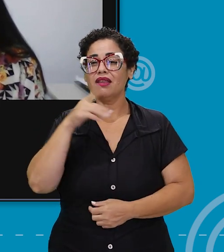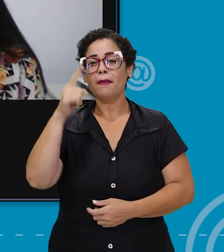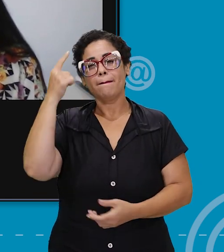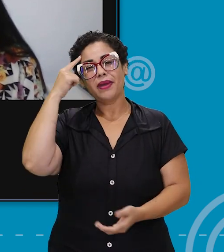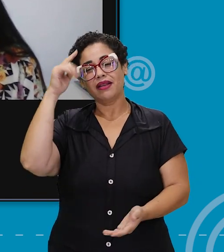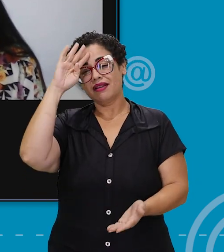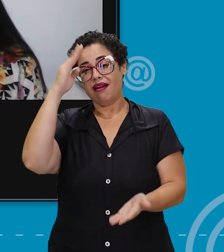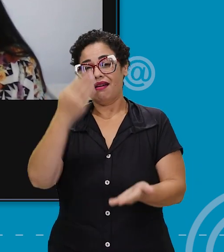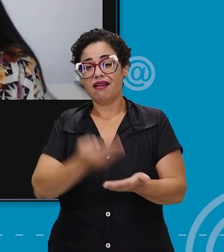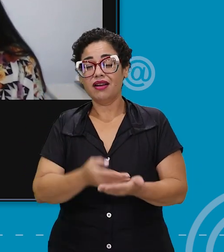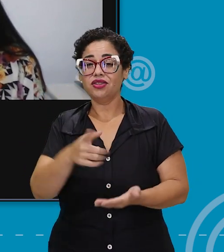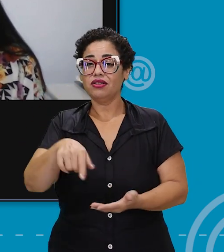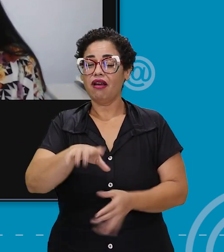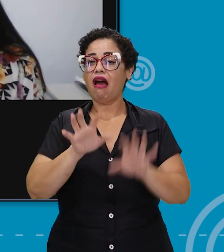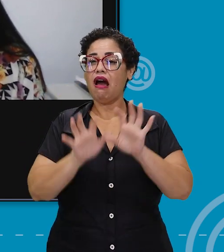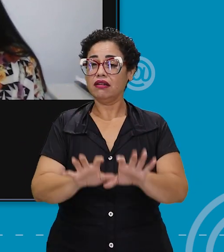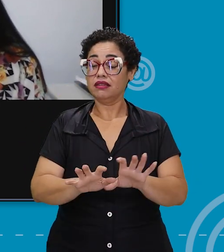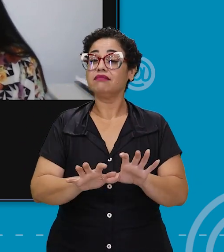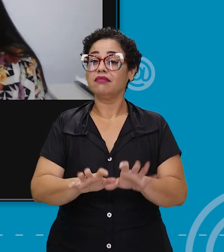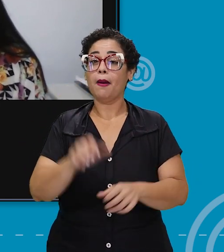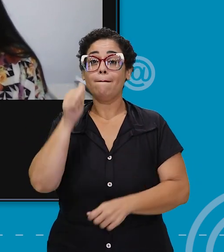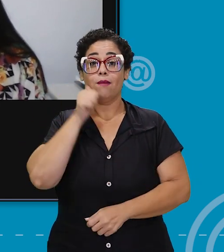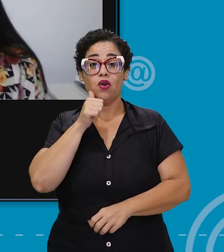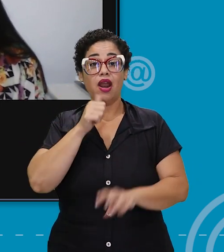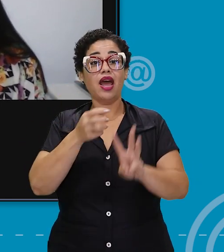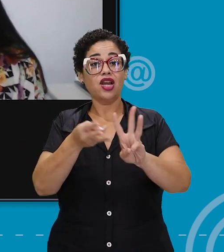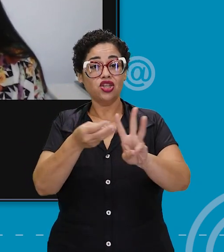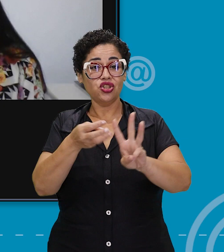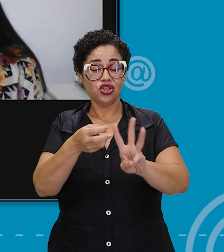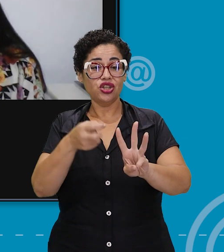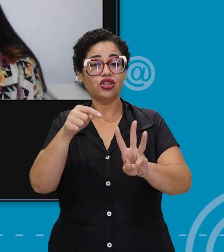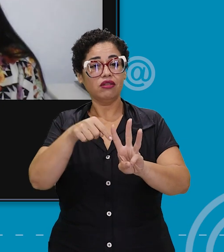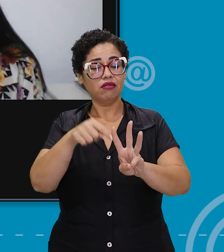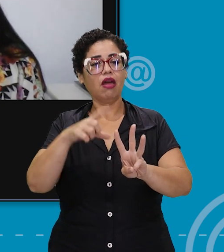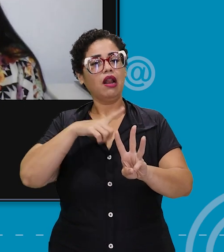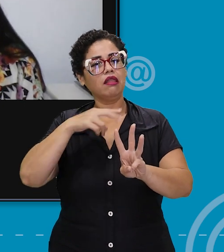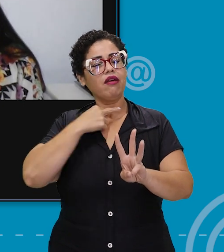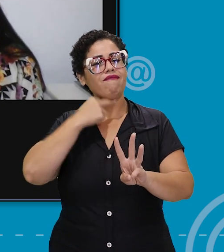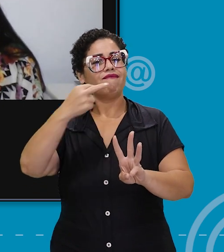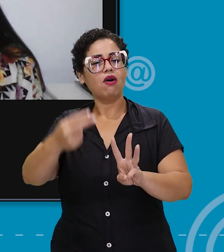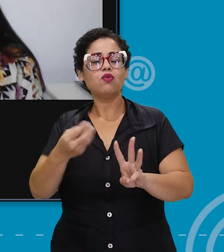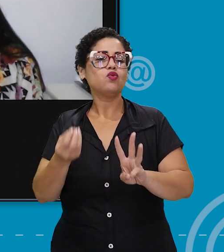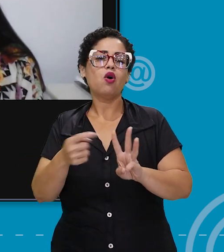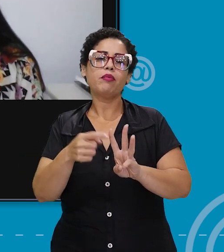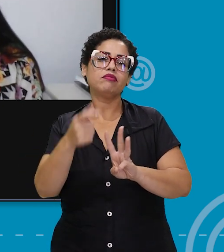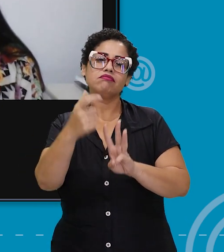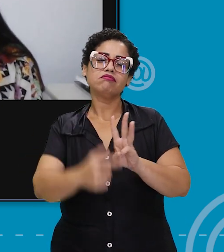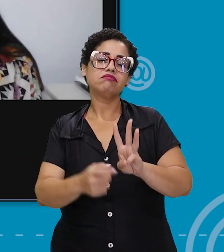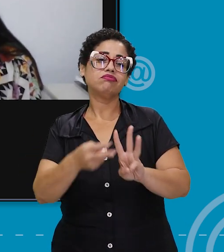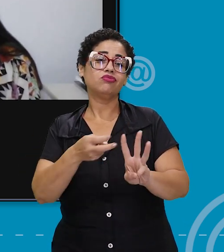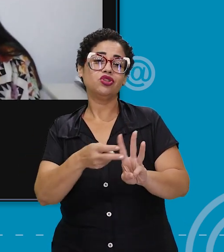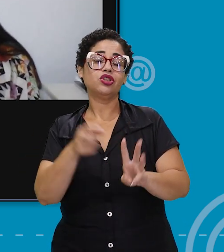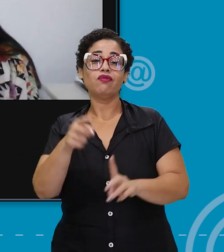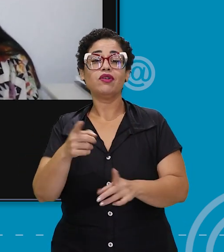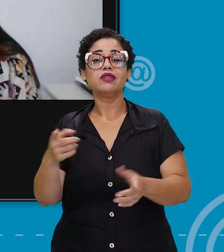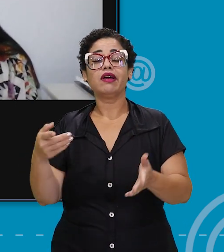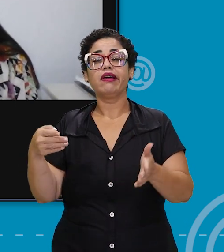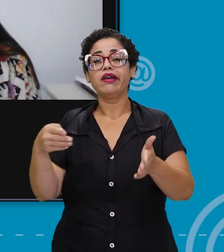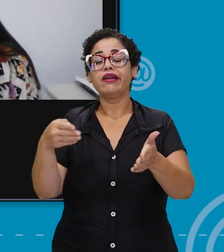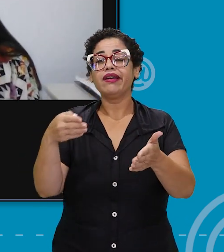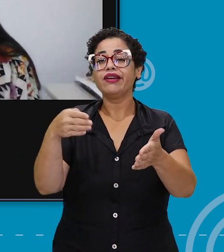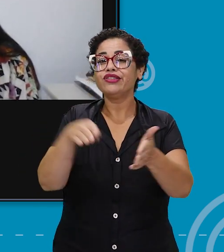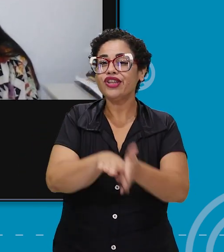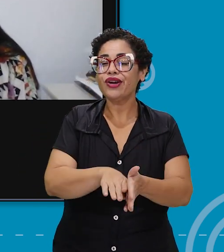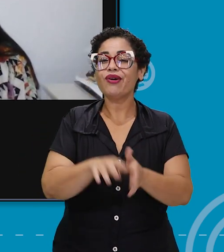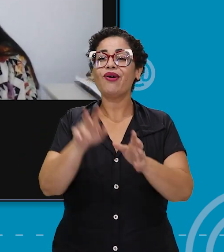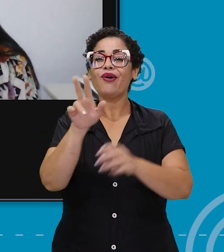essa mistificação e realmente entender que a mulher indígena ela tem voz. E como é que é essa voz da mulher indígena para você que chegou